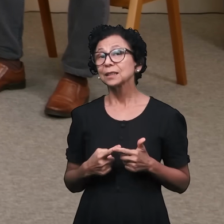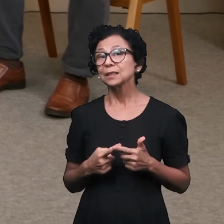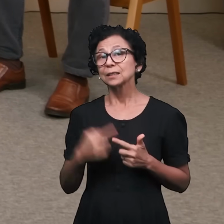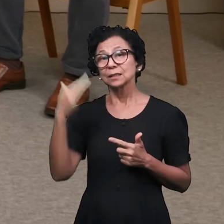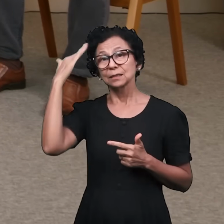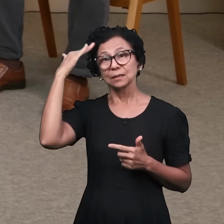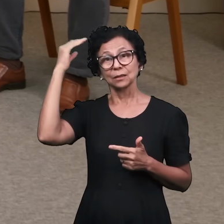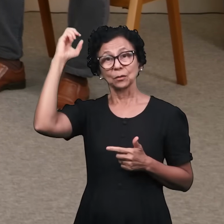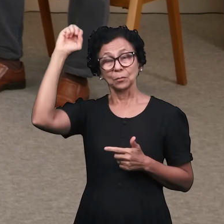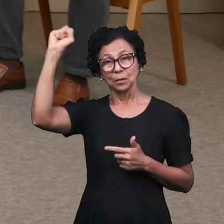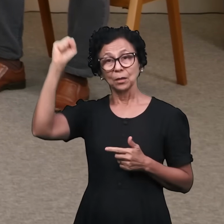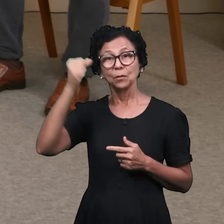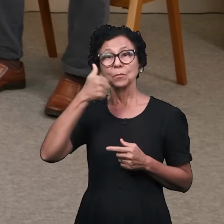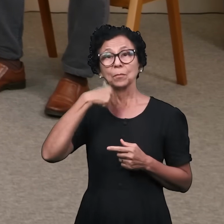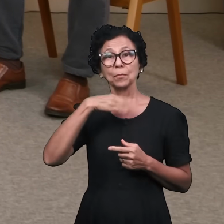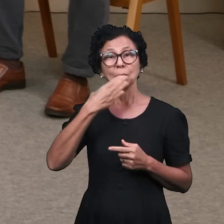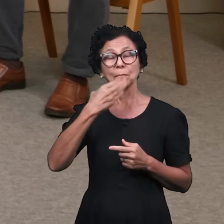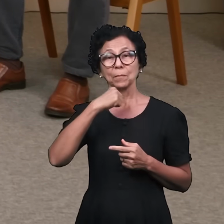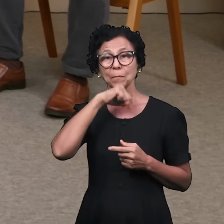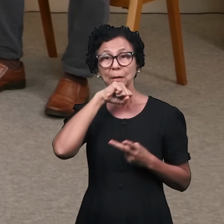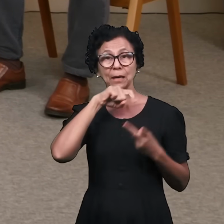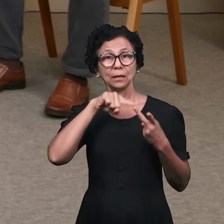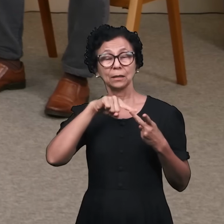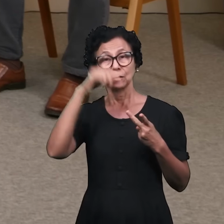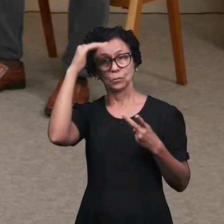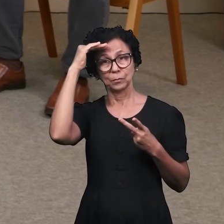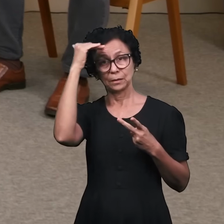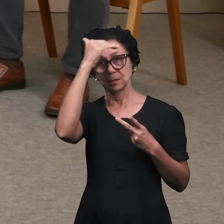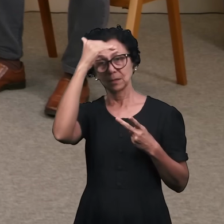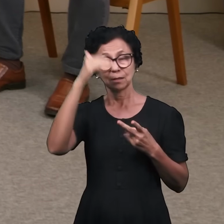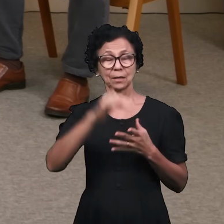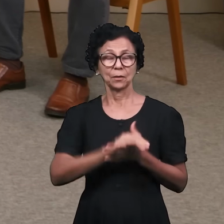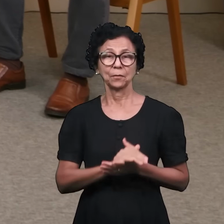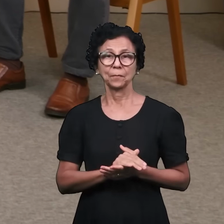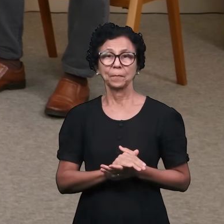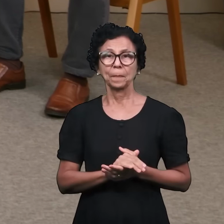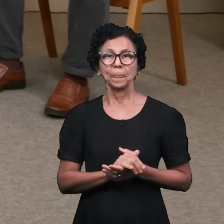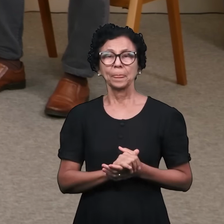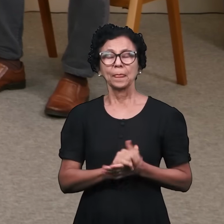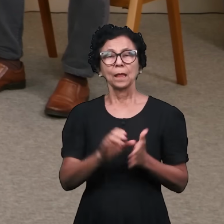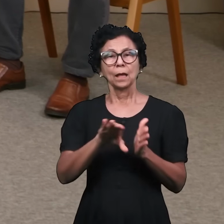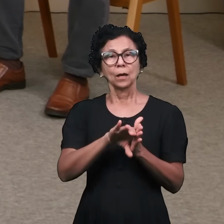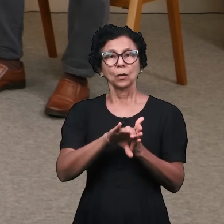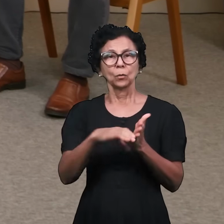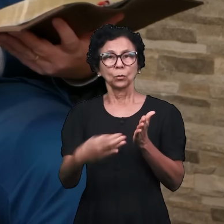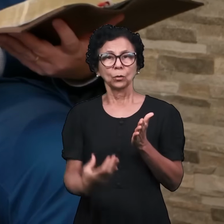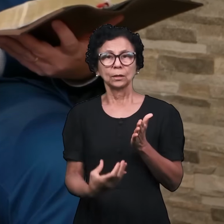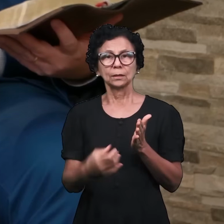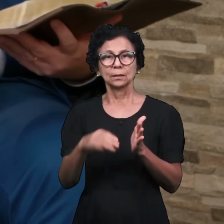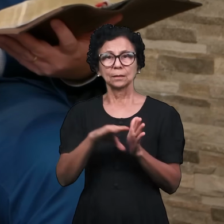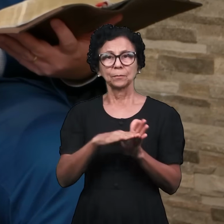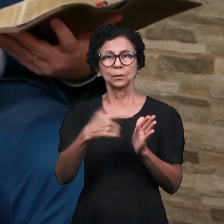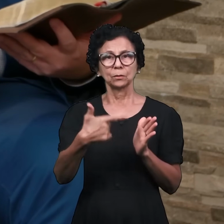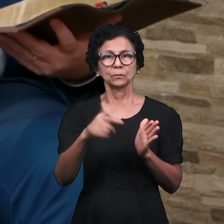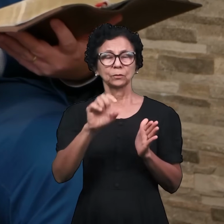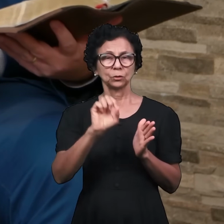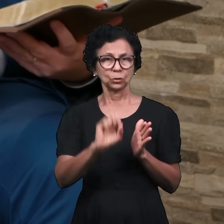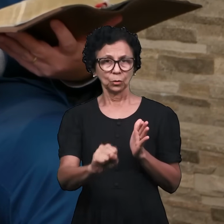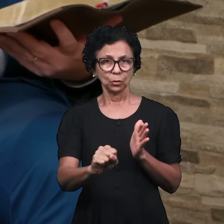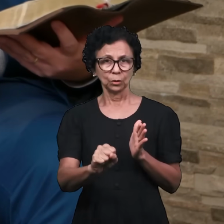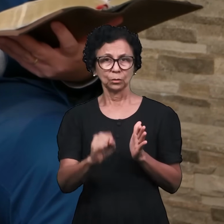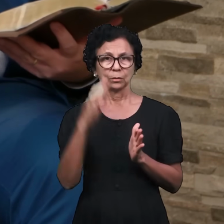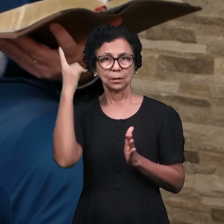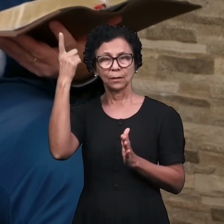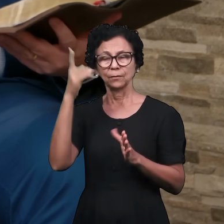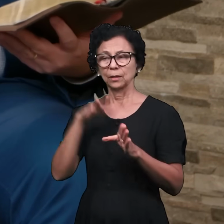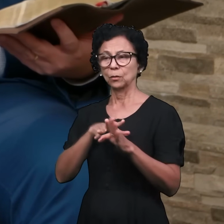pai. Eu quero ler um texto aqui, em 1 Crônicas, capítulo 28, quando Davi, ele orienta o seu filho Salomão. Ele